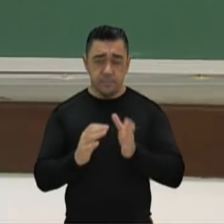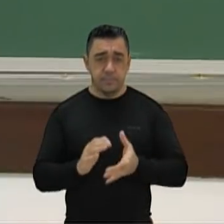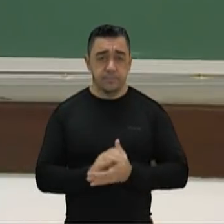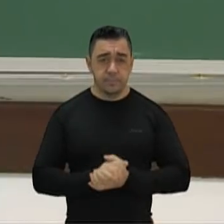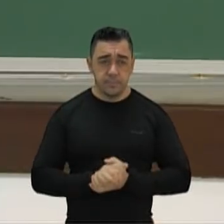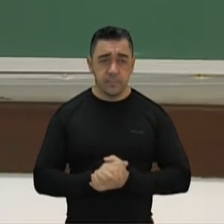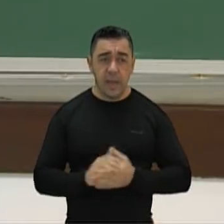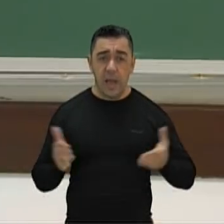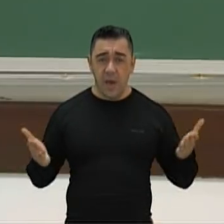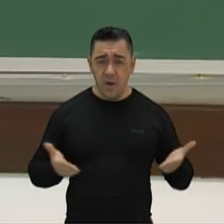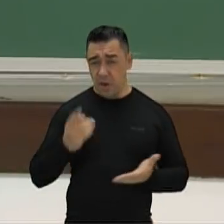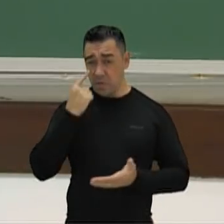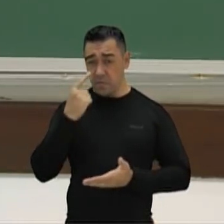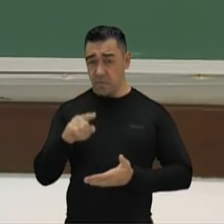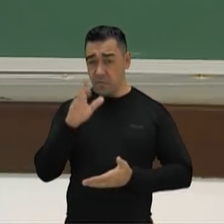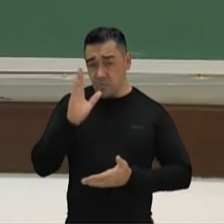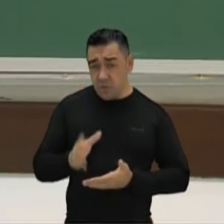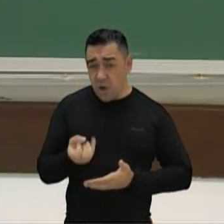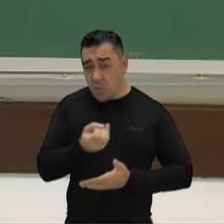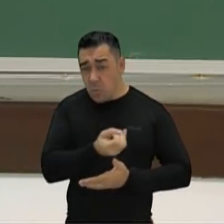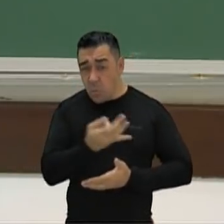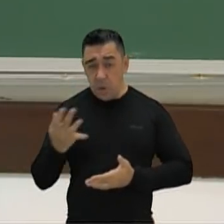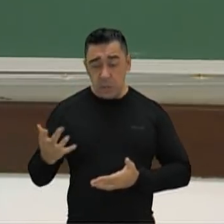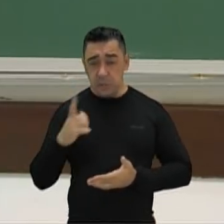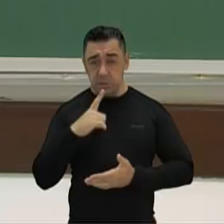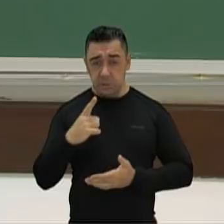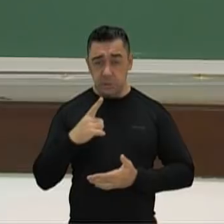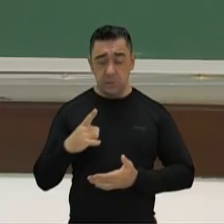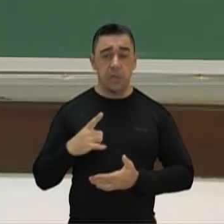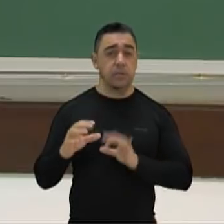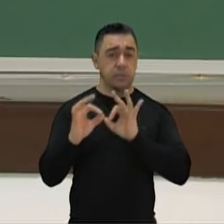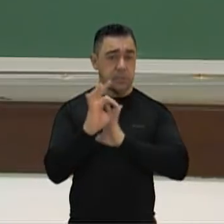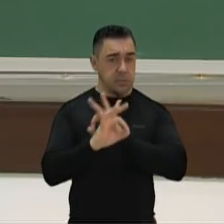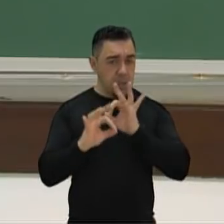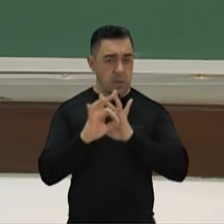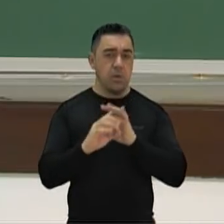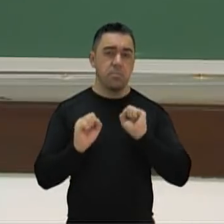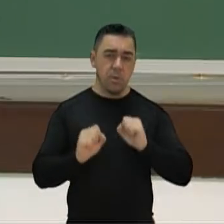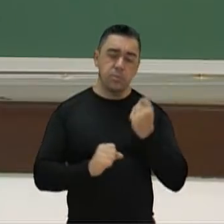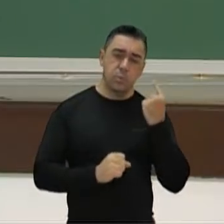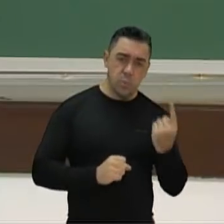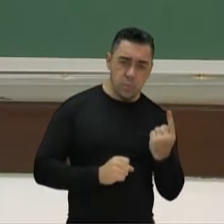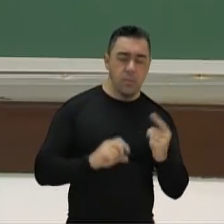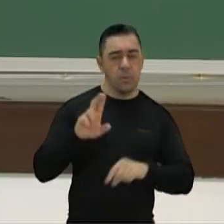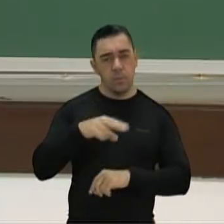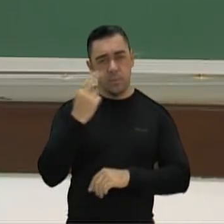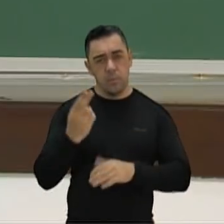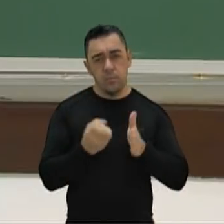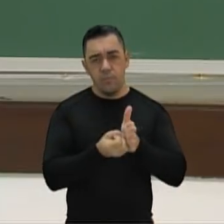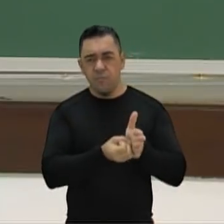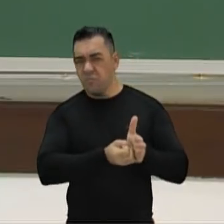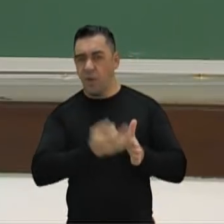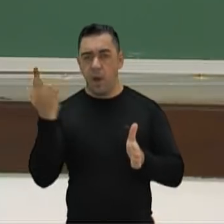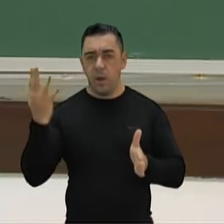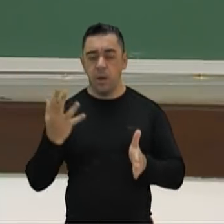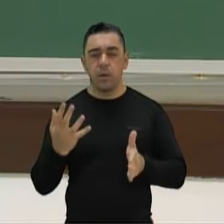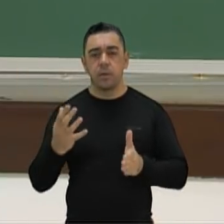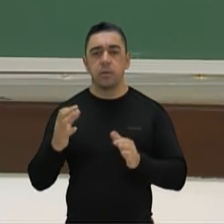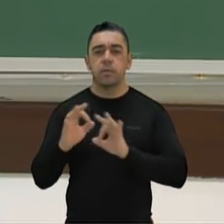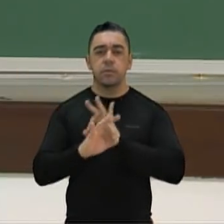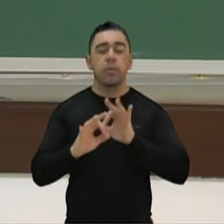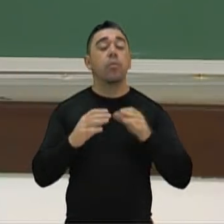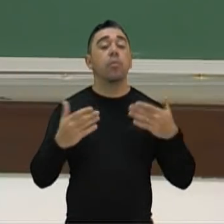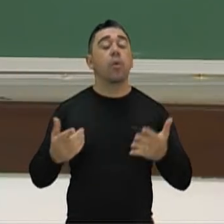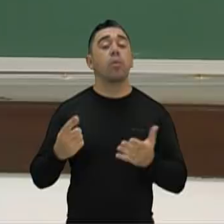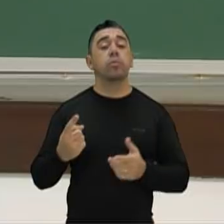que a gente já viu a quantidade de célula do corpo de um ser vivo, ele pode ser uni ou pluricelular, a gente vai ver qual que é o tipo de